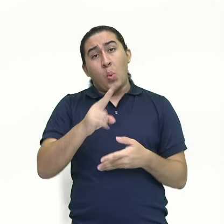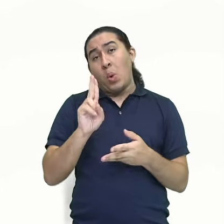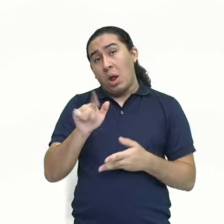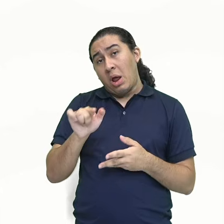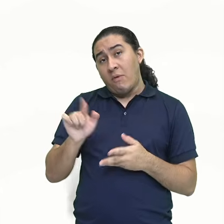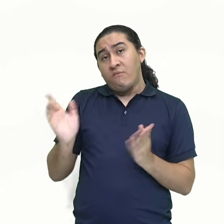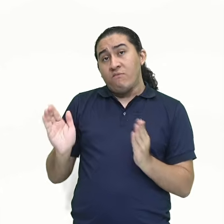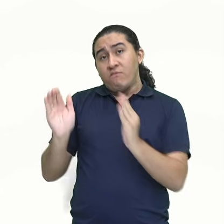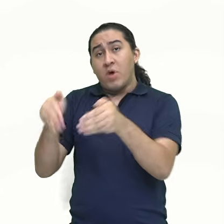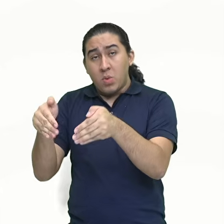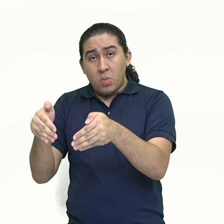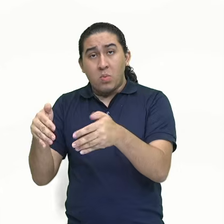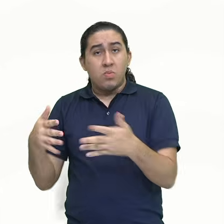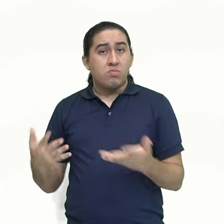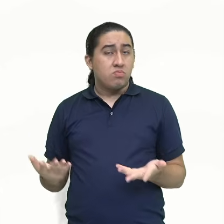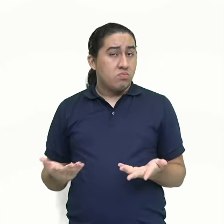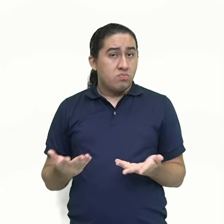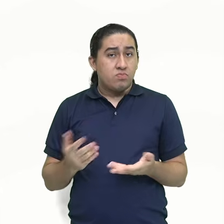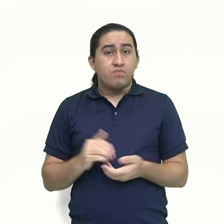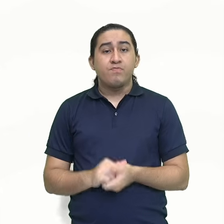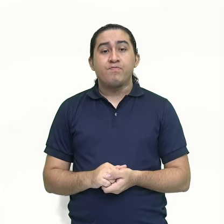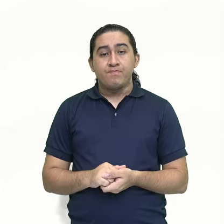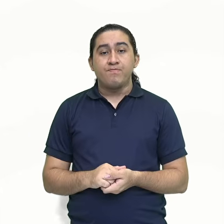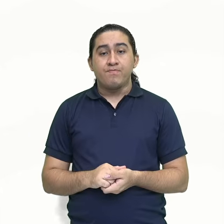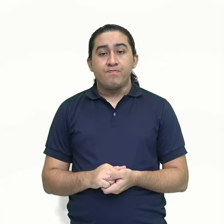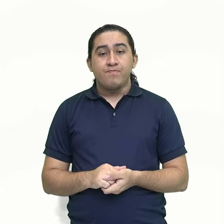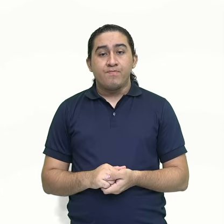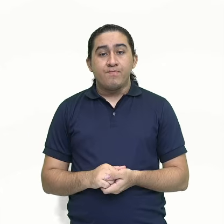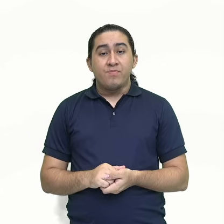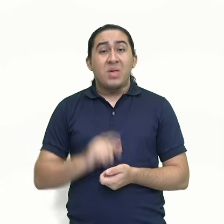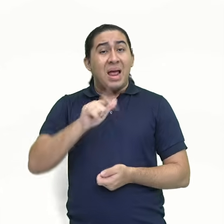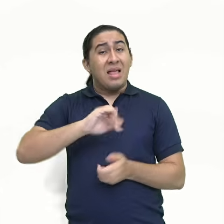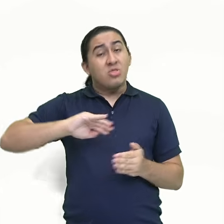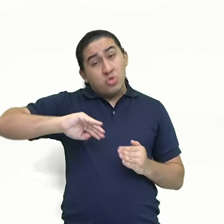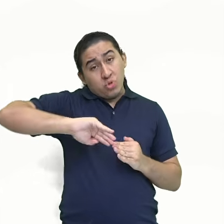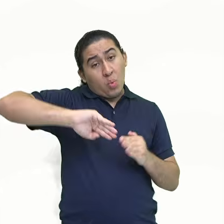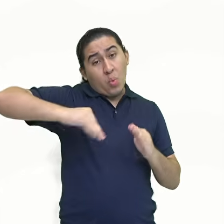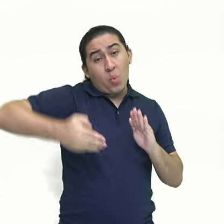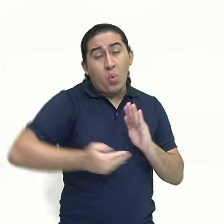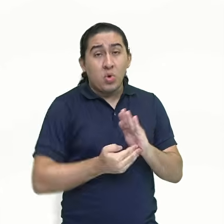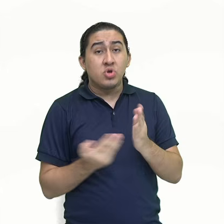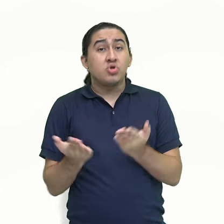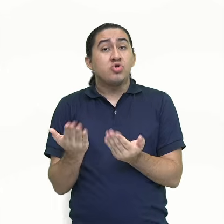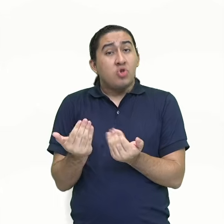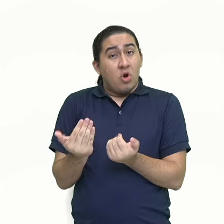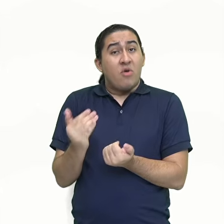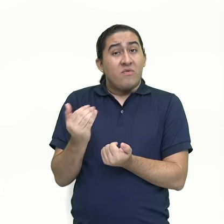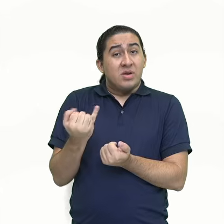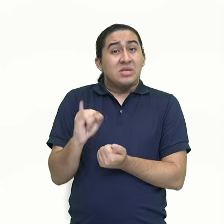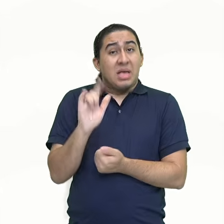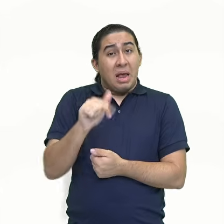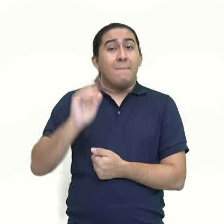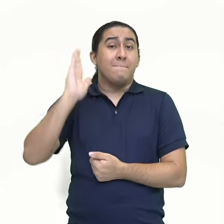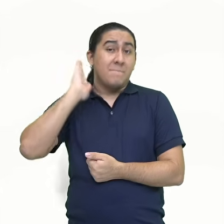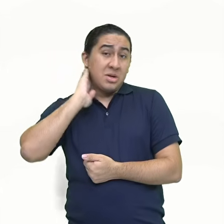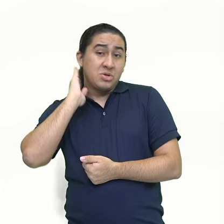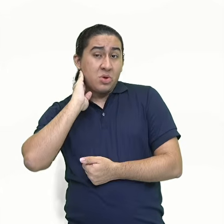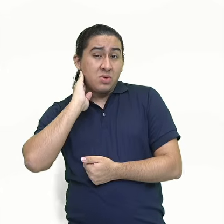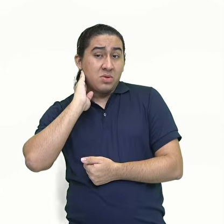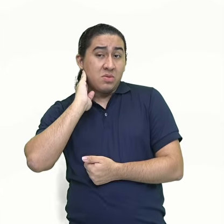é restritiva? Eu estou falando de toda a mocidade que vai ser preguiçosa na